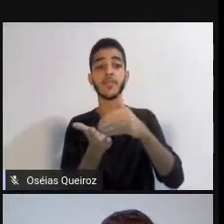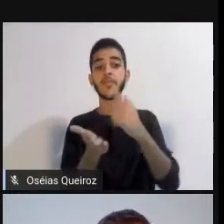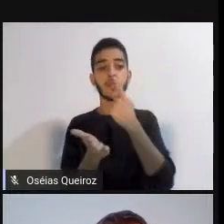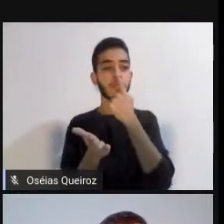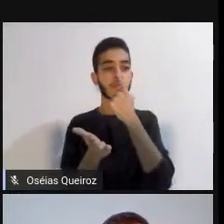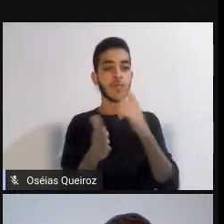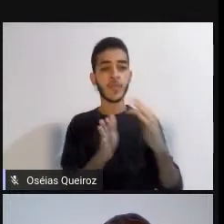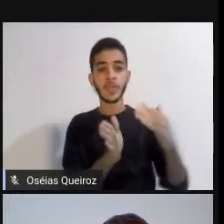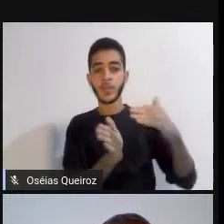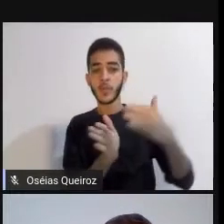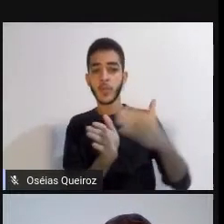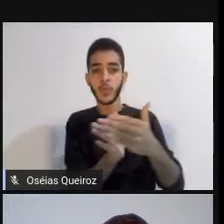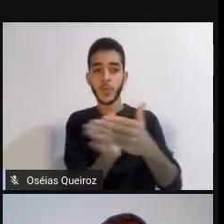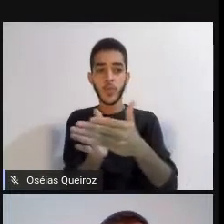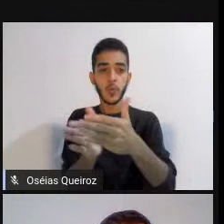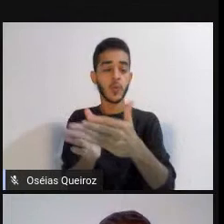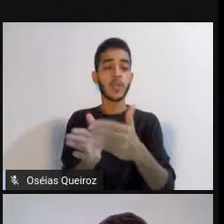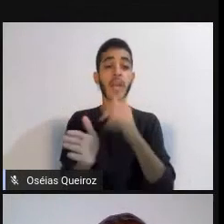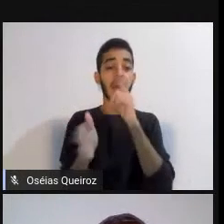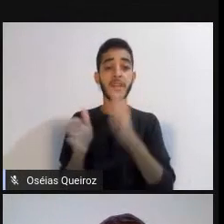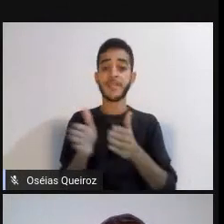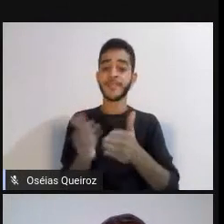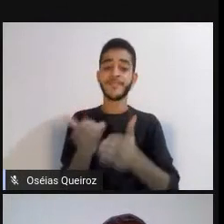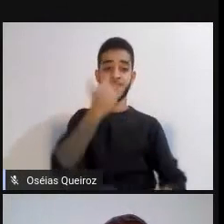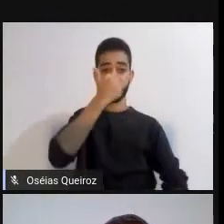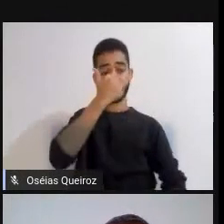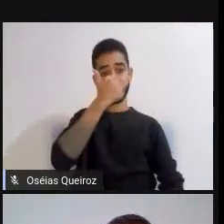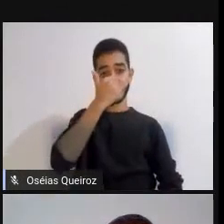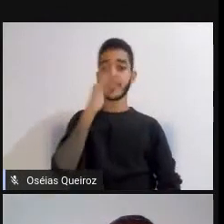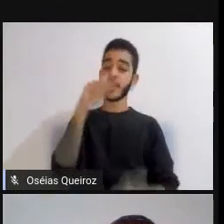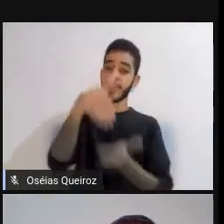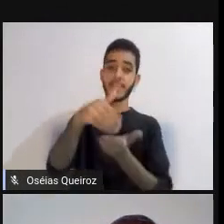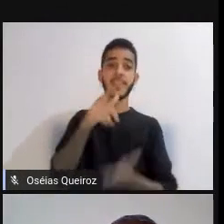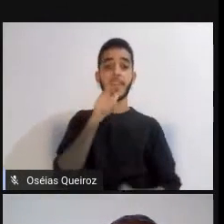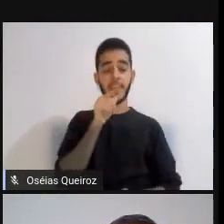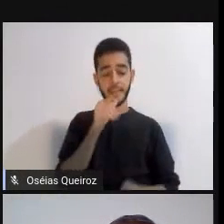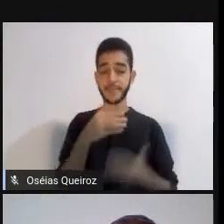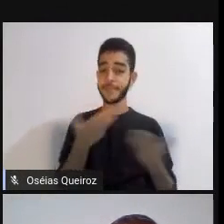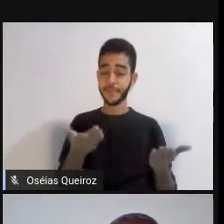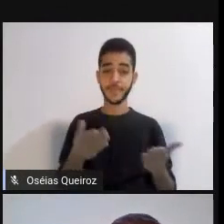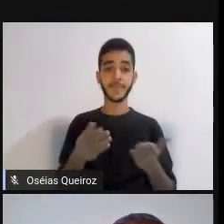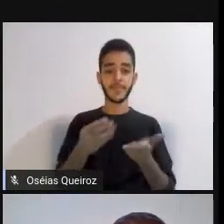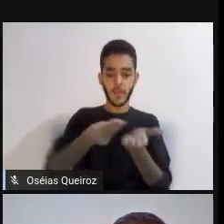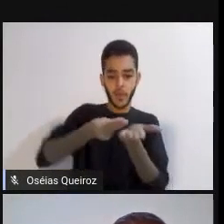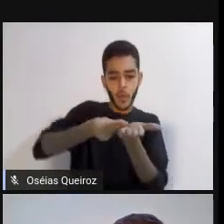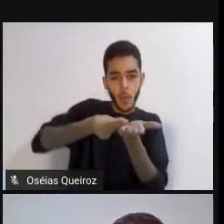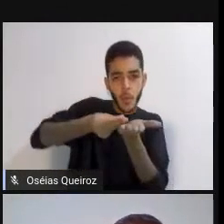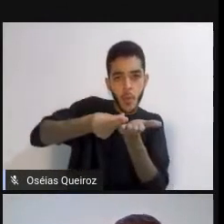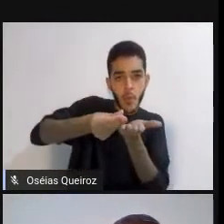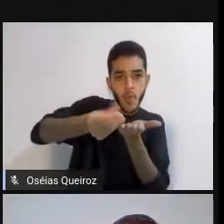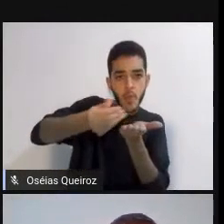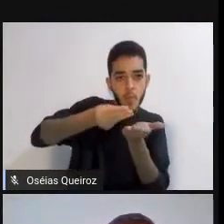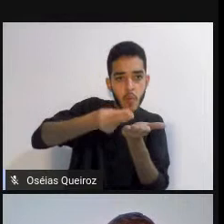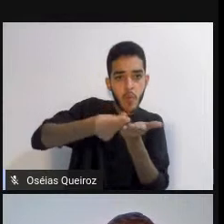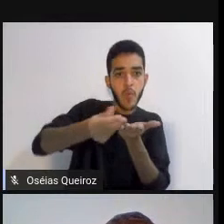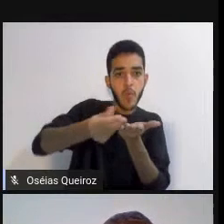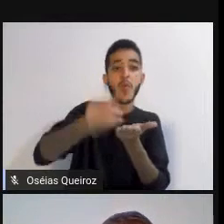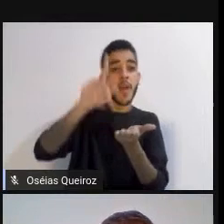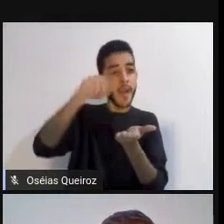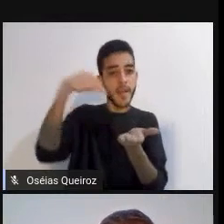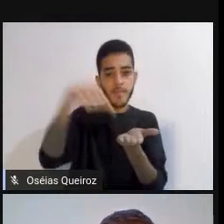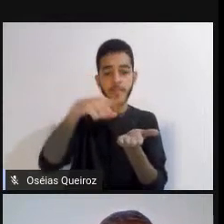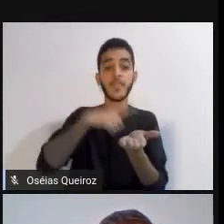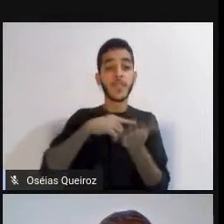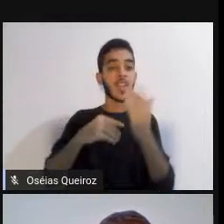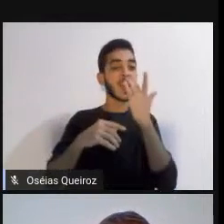estuário, até o oceano, até o rio, sendo destinado a algum corpo hídrico. Então, as microfibras, elas representam um produto microplástico